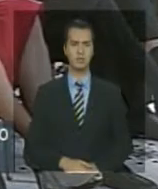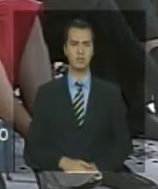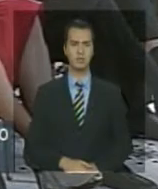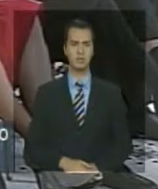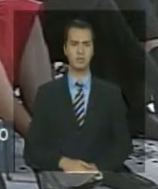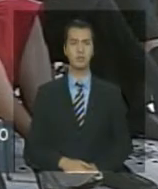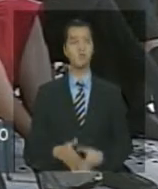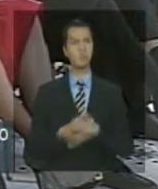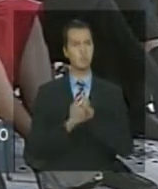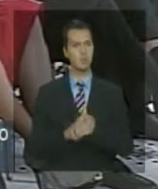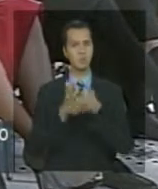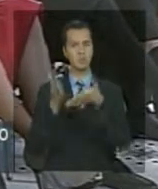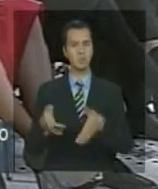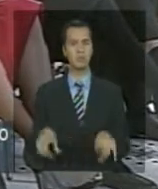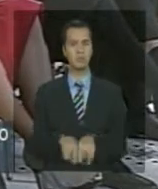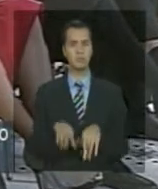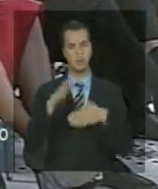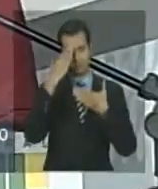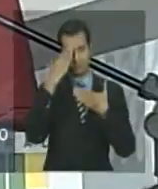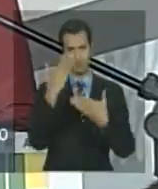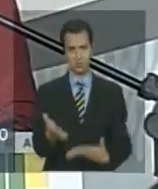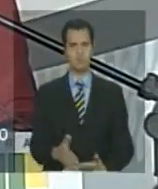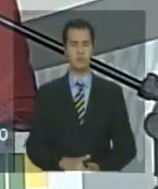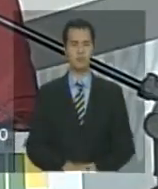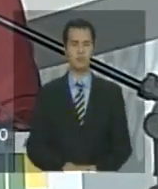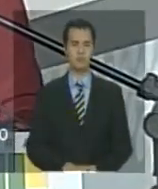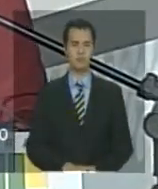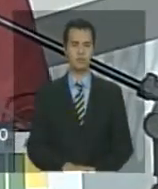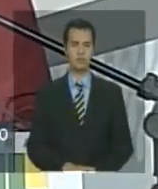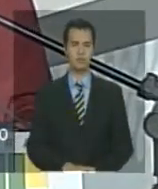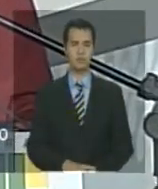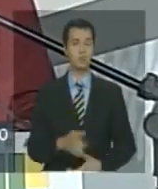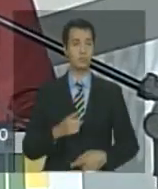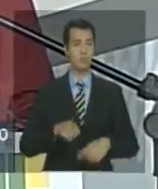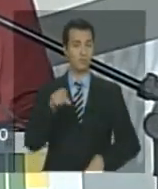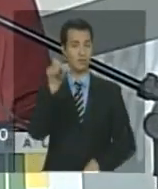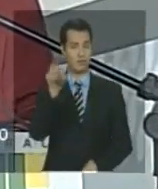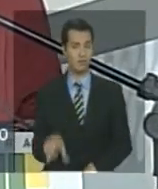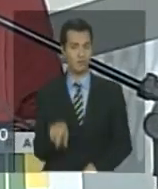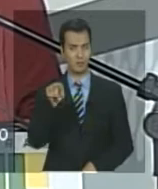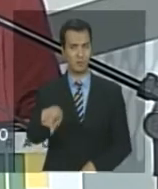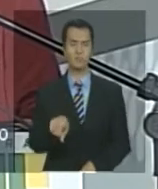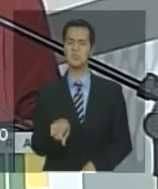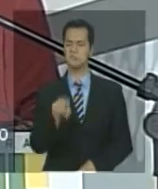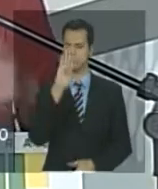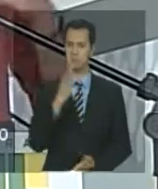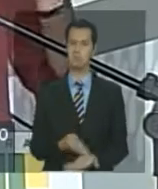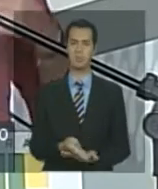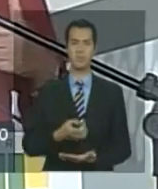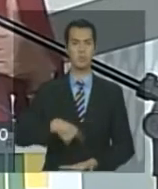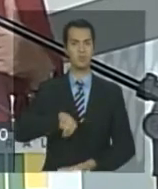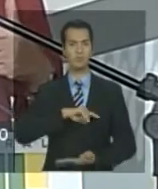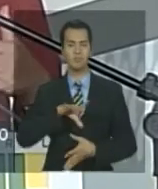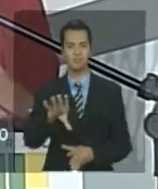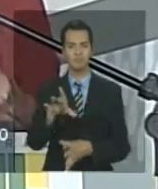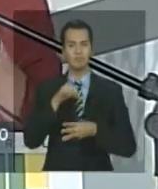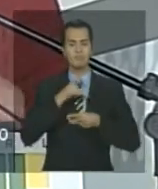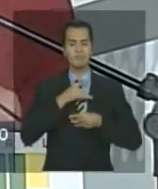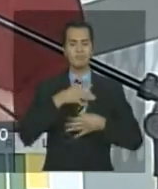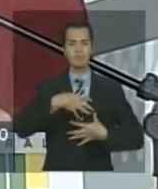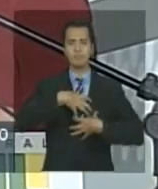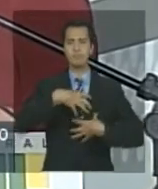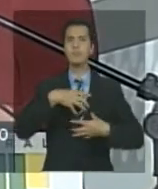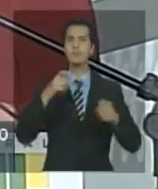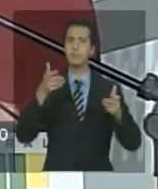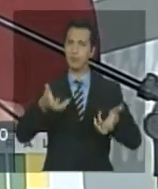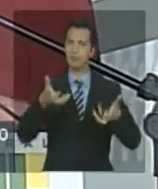cumprimentá-lo e agradecer, porque ele pode ter certeza, ele inspira a gente a melhorar os